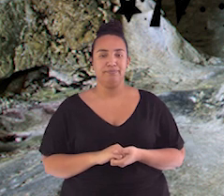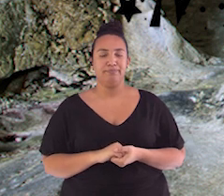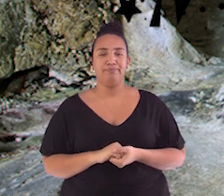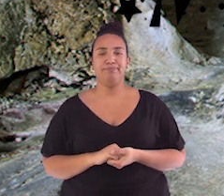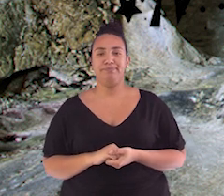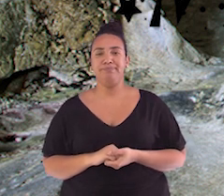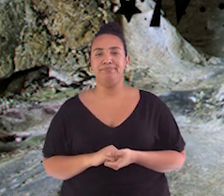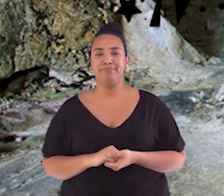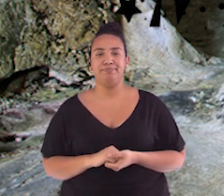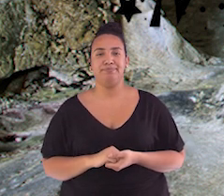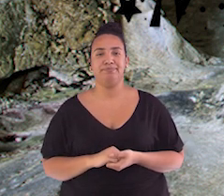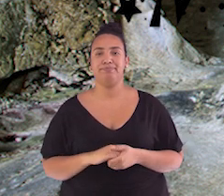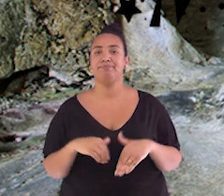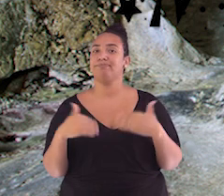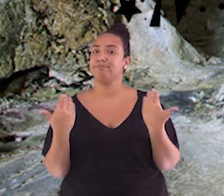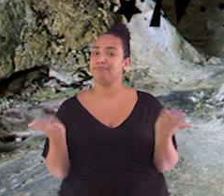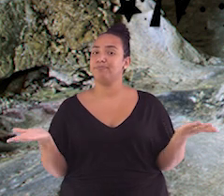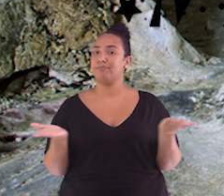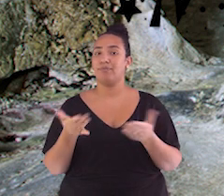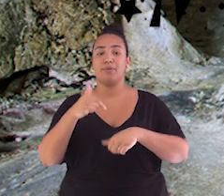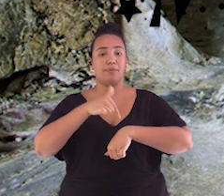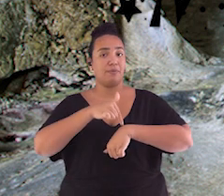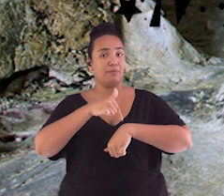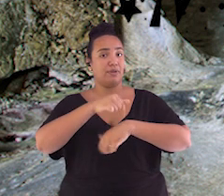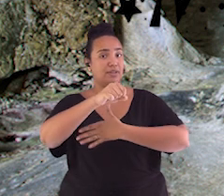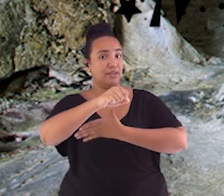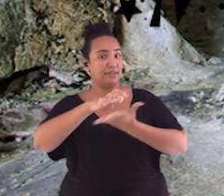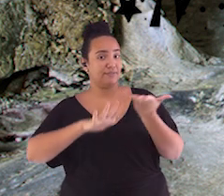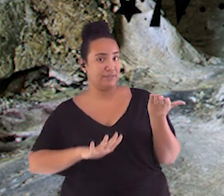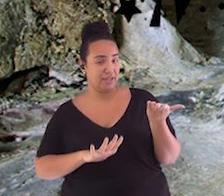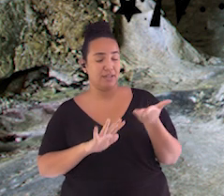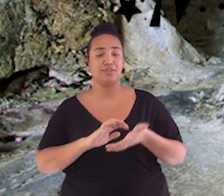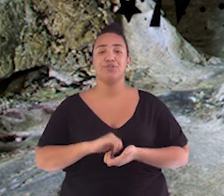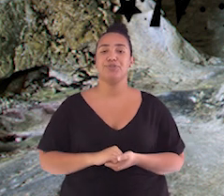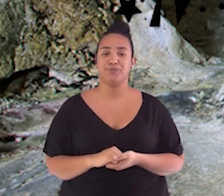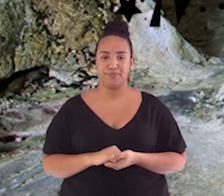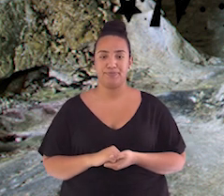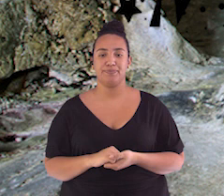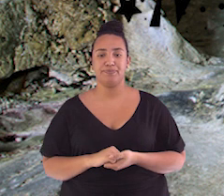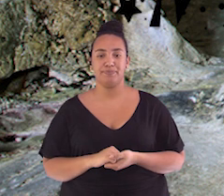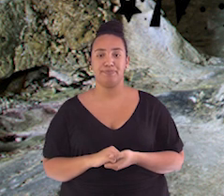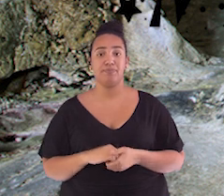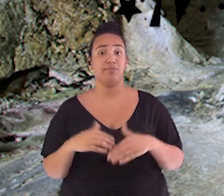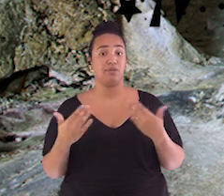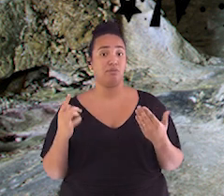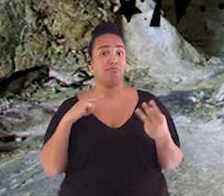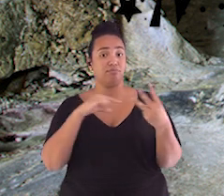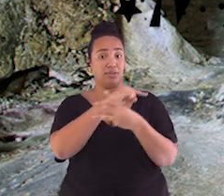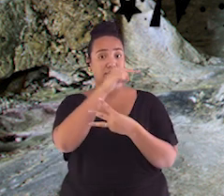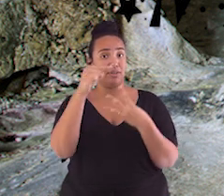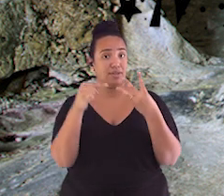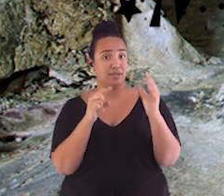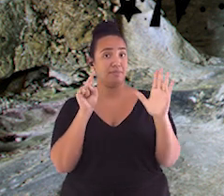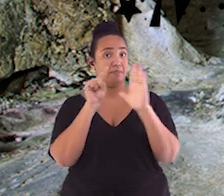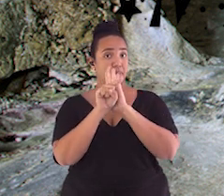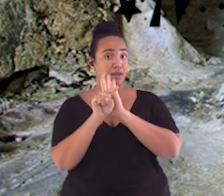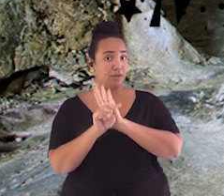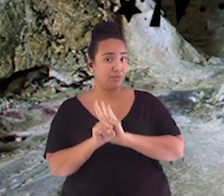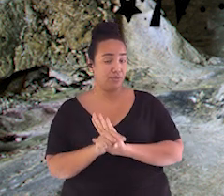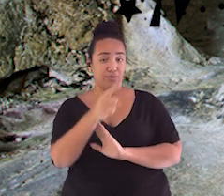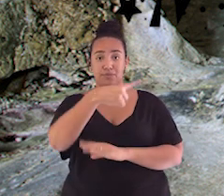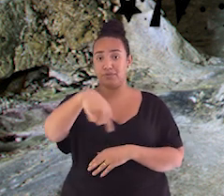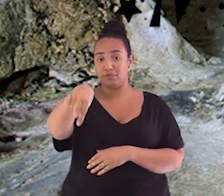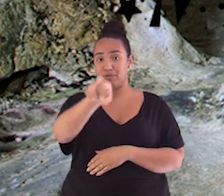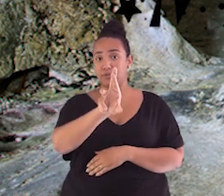Então, estudantes, chegou o momento da nossa atividade do dia. Será 3 questões em formato de quiz e você